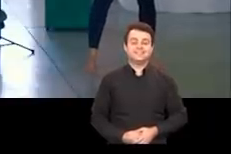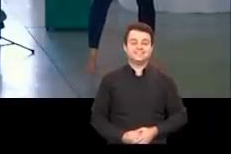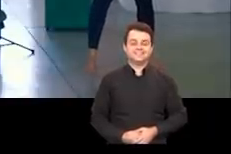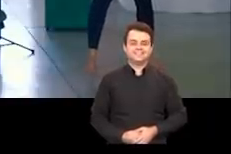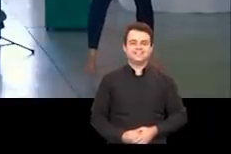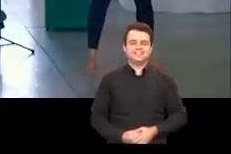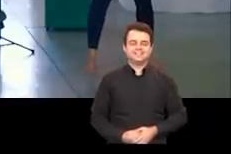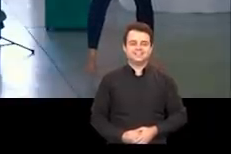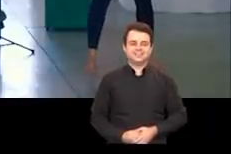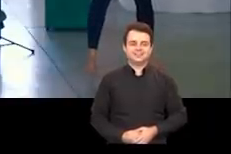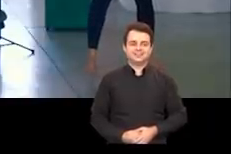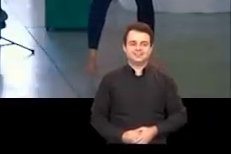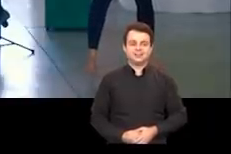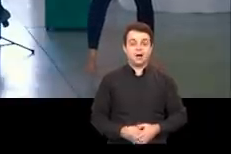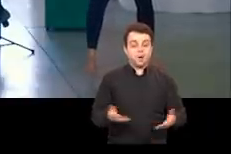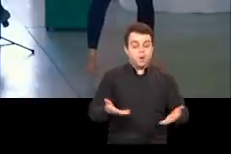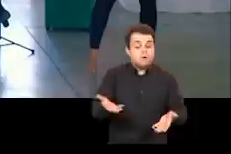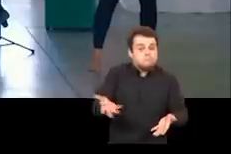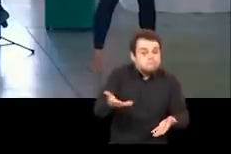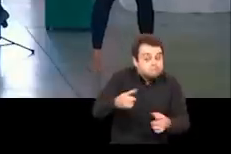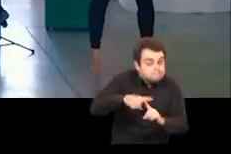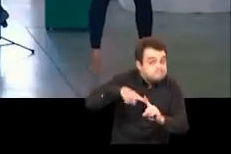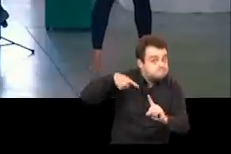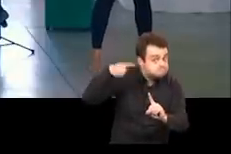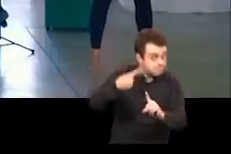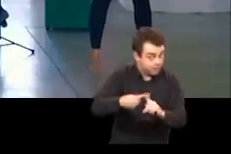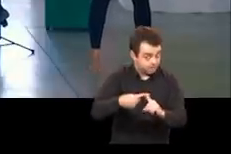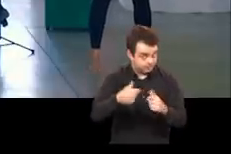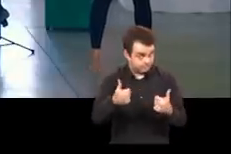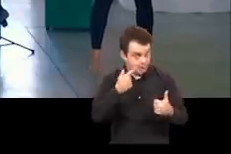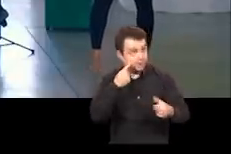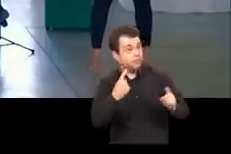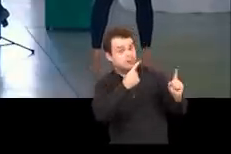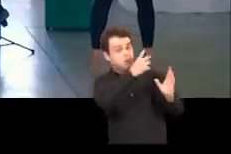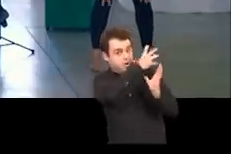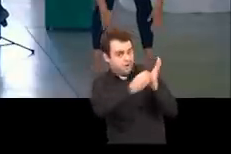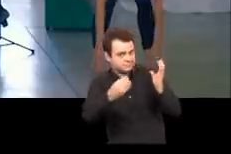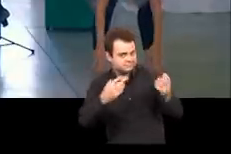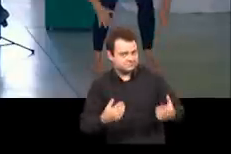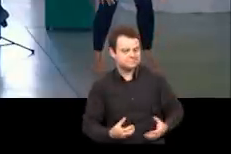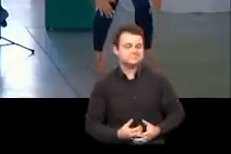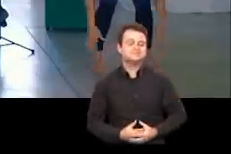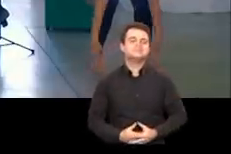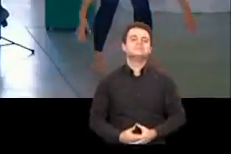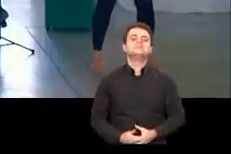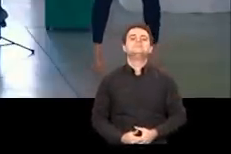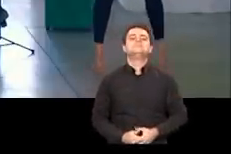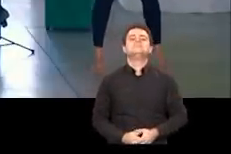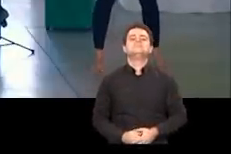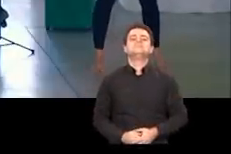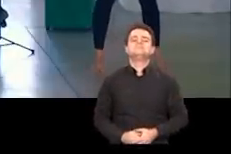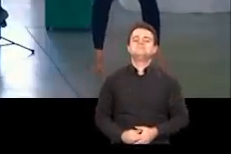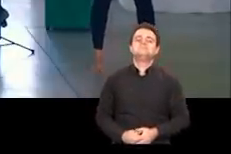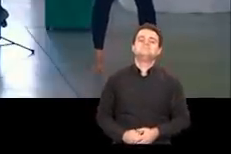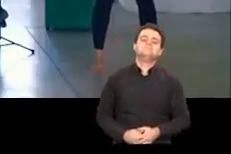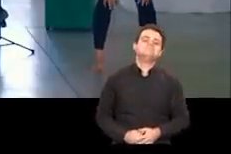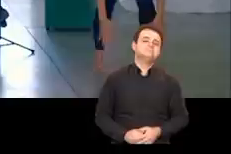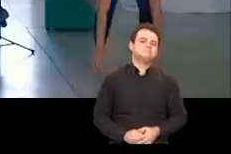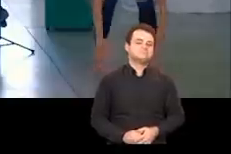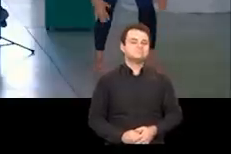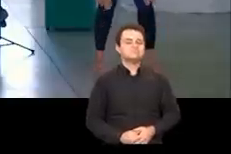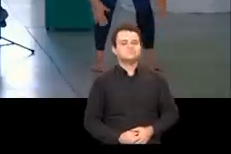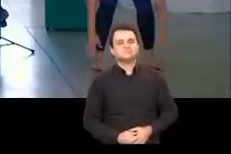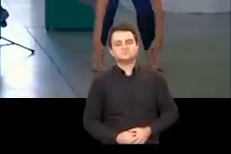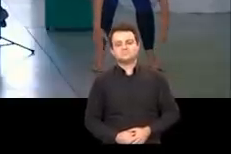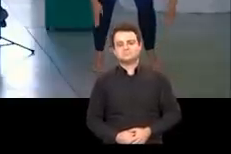e agora nós vamos acelerar mais um pouquinho. Cabeça, ombro, joelho e pé, joelho e pé. Cabeça, ombro, joelho